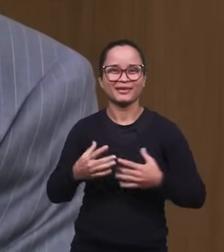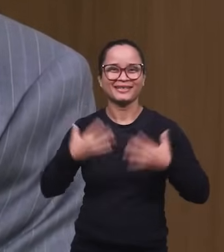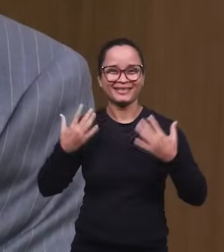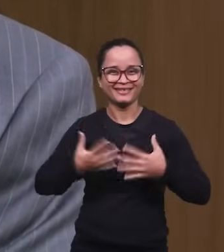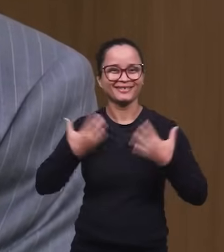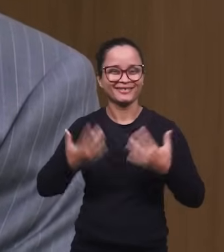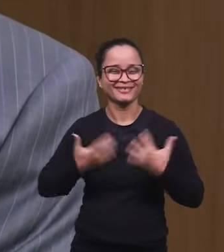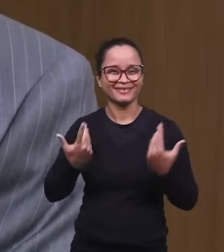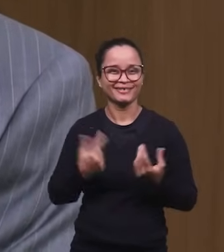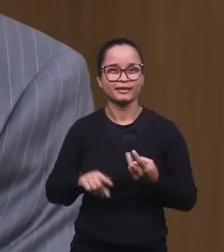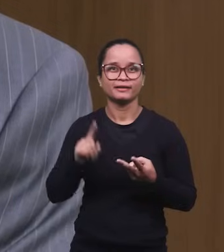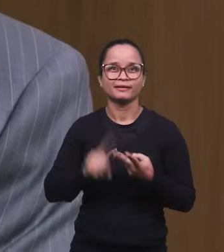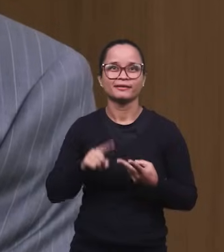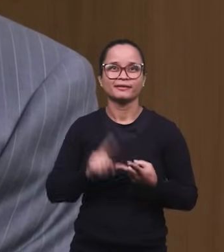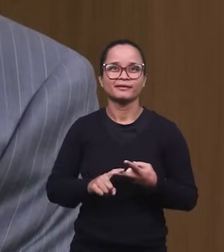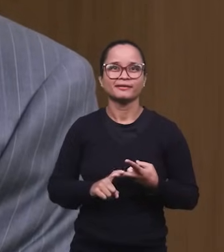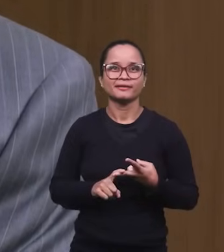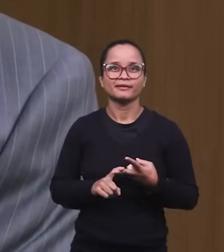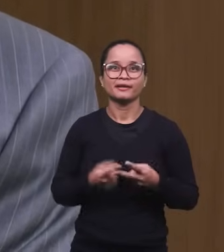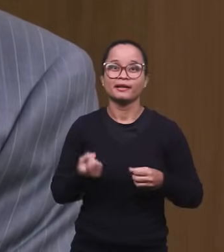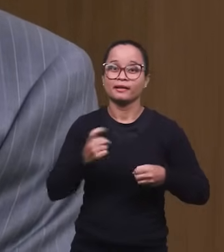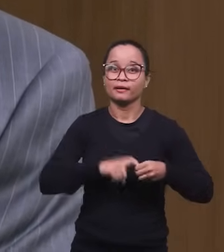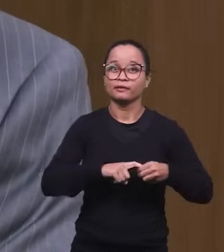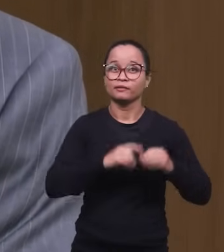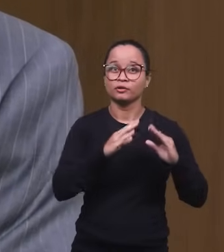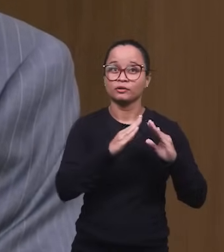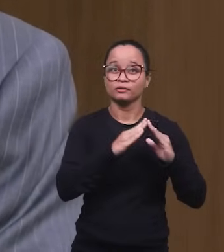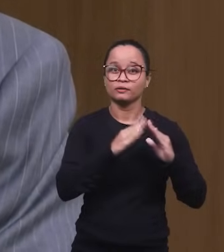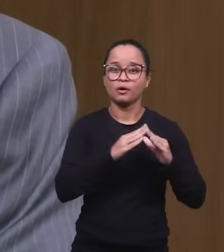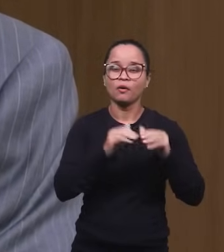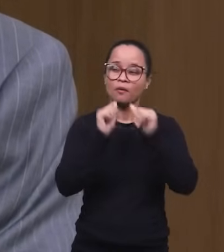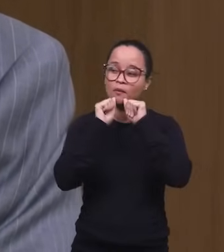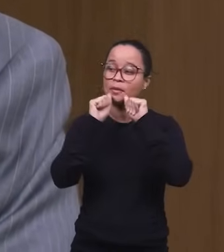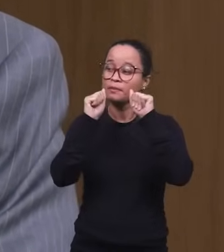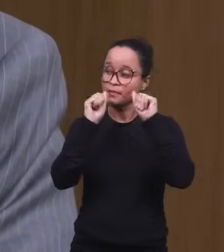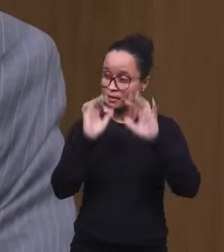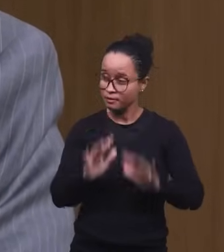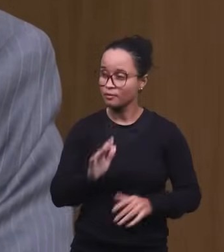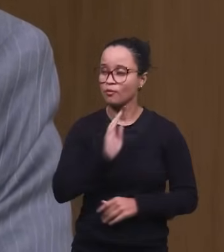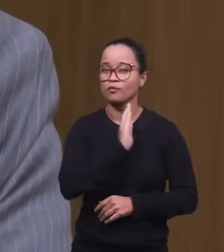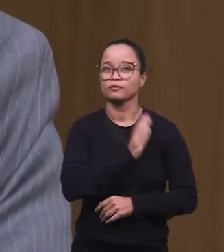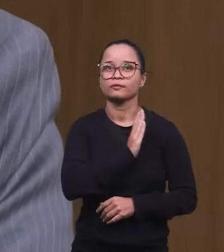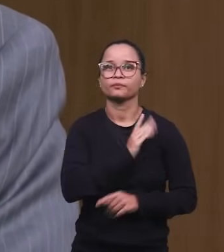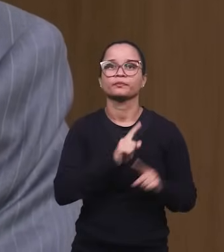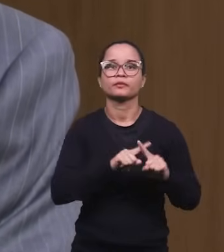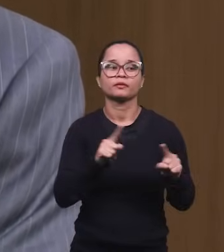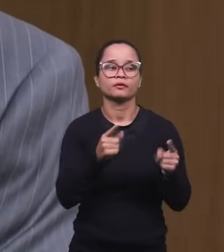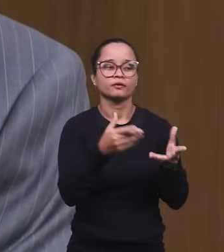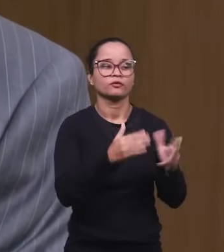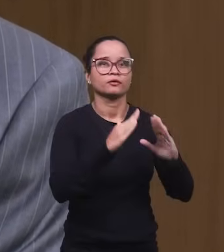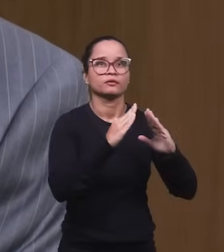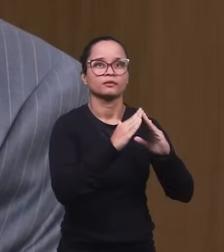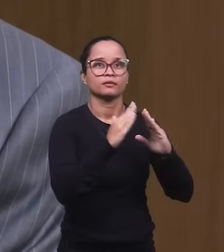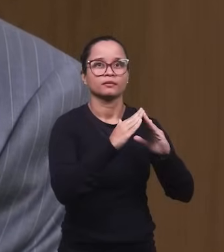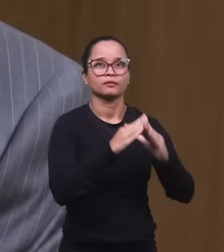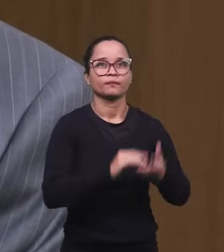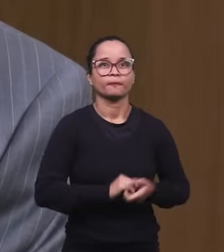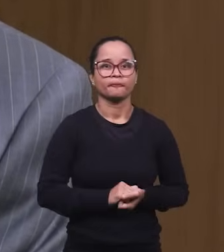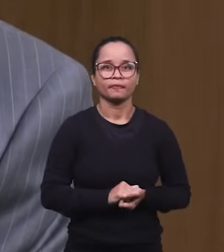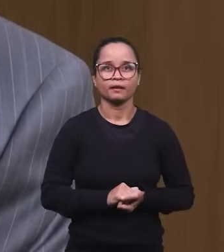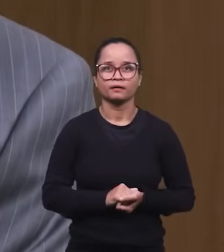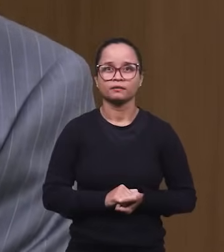Imagina que coisa, que alegria que ela estava. Segundo, ela volta para casa com aquela bênção no coração. Mas ela chega em